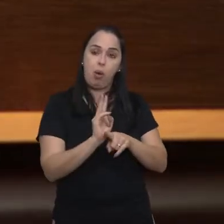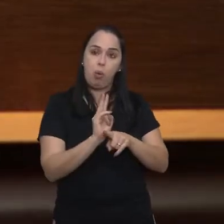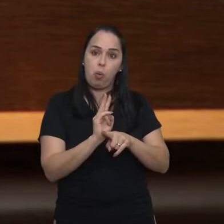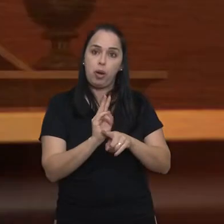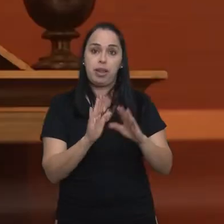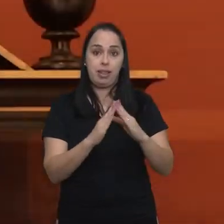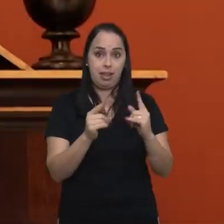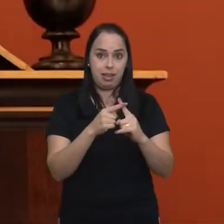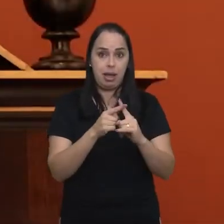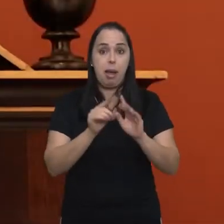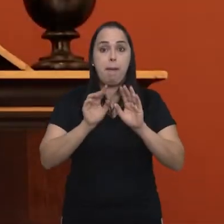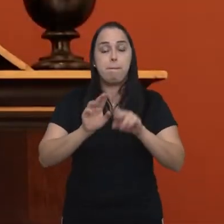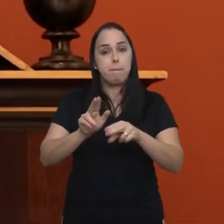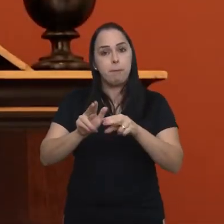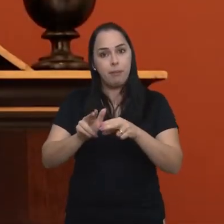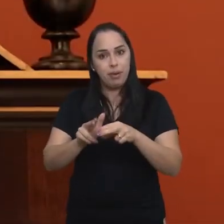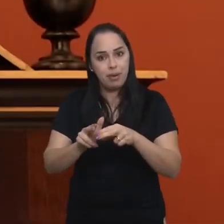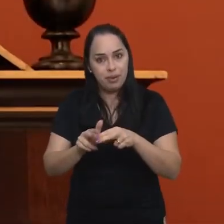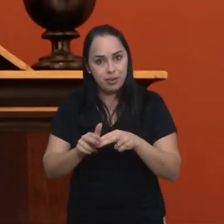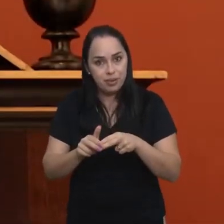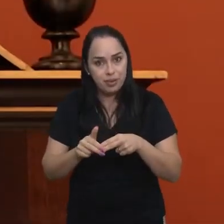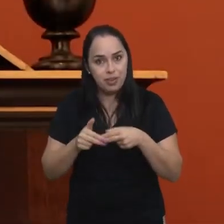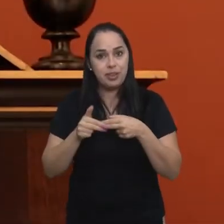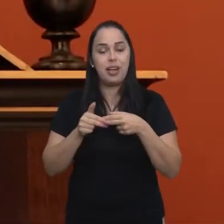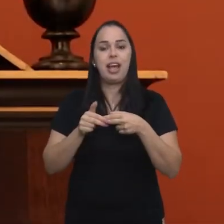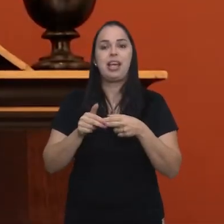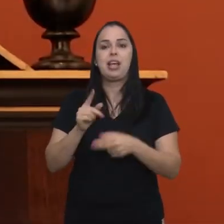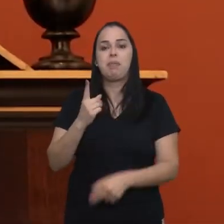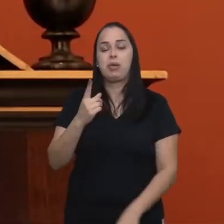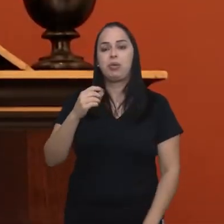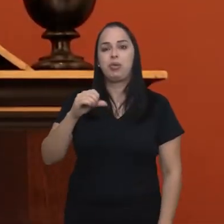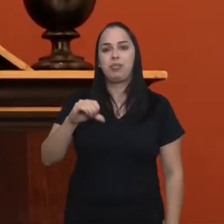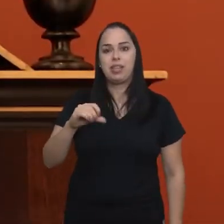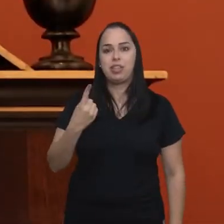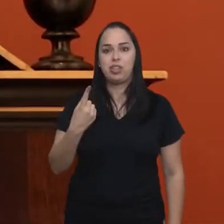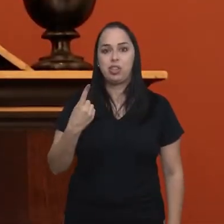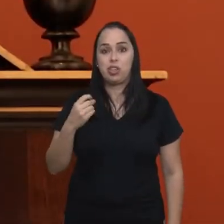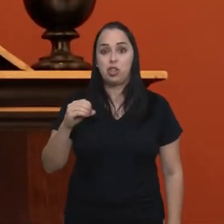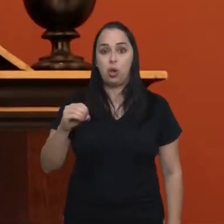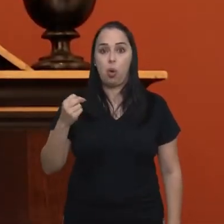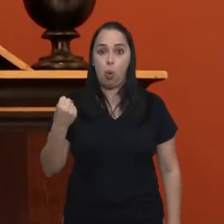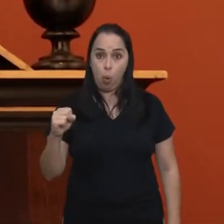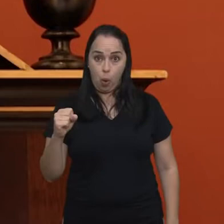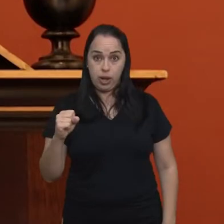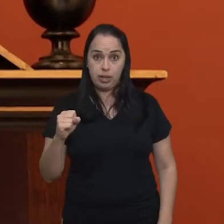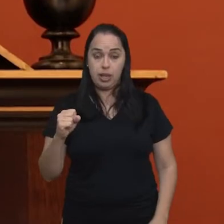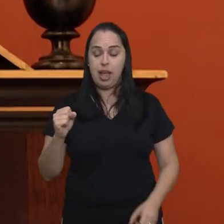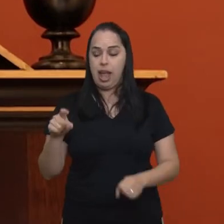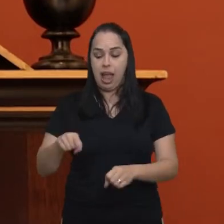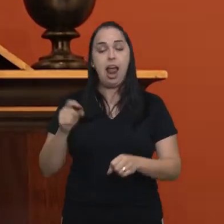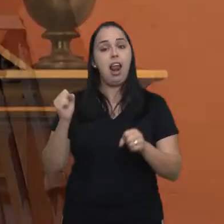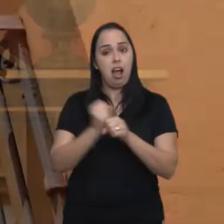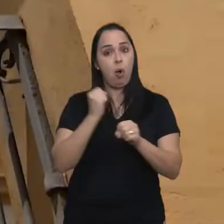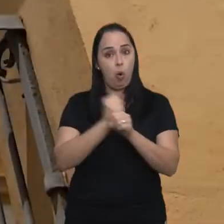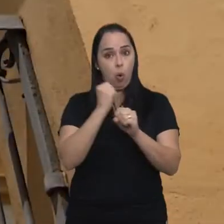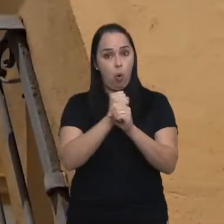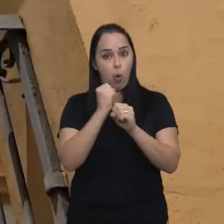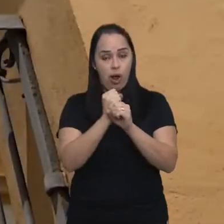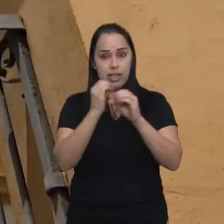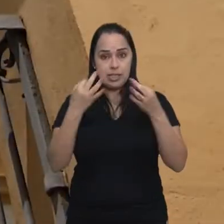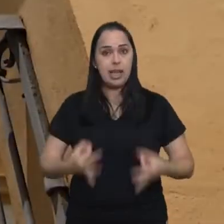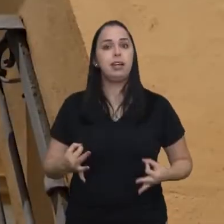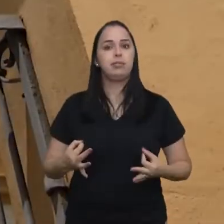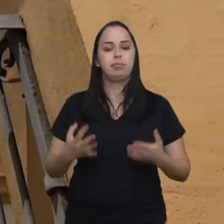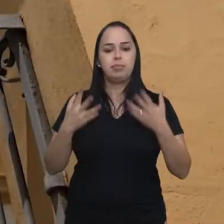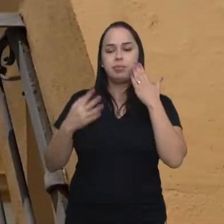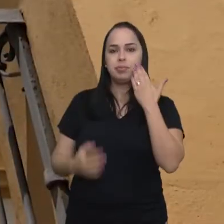capela. Porém, ela edifica essa capela exatamente como ela é hoje, tá? Nem o